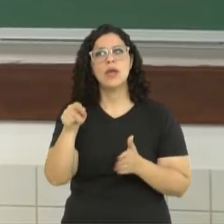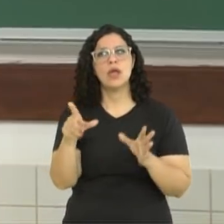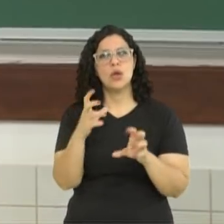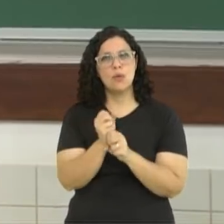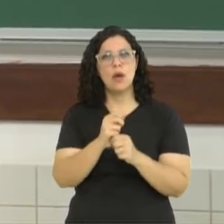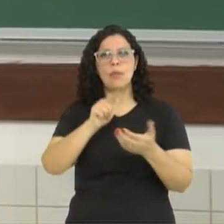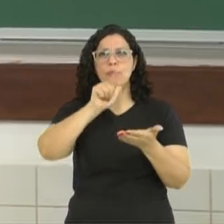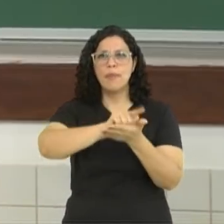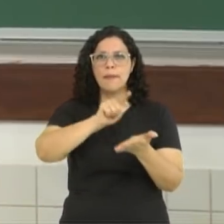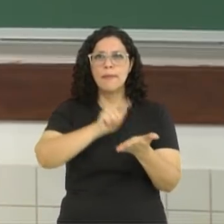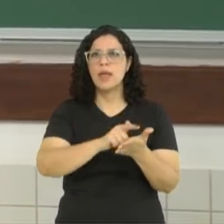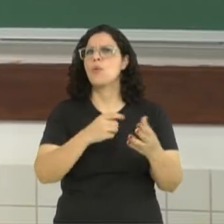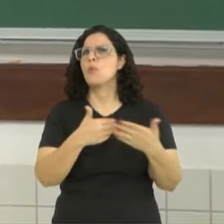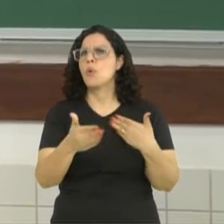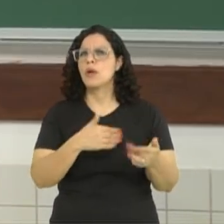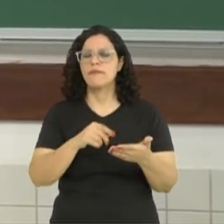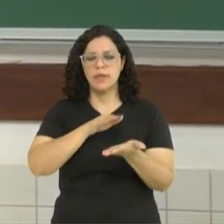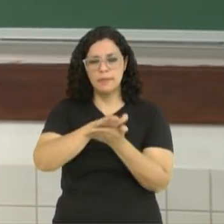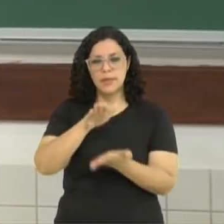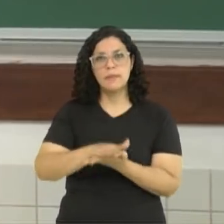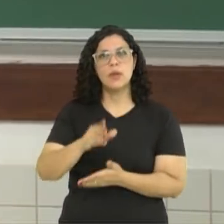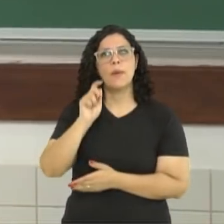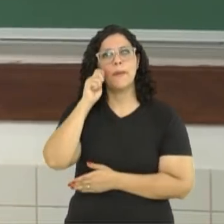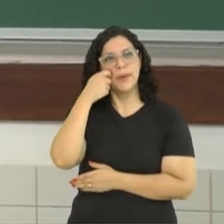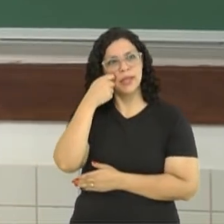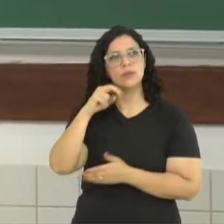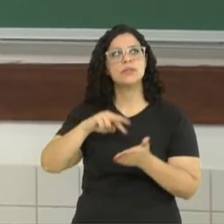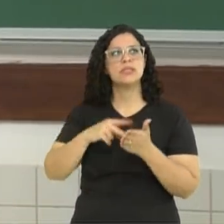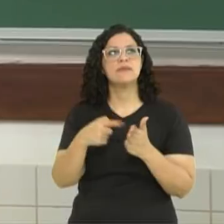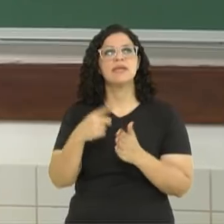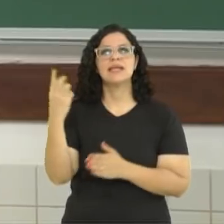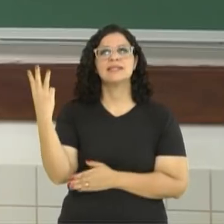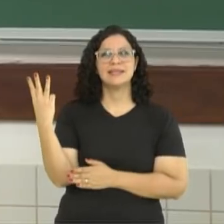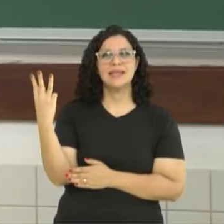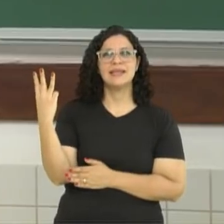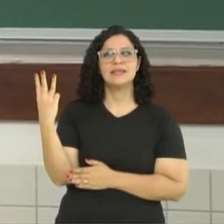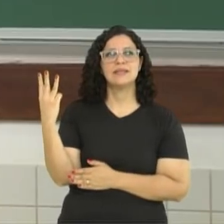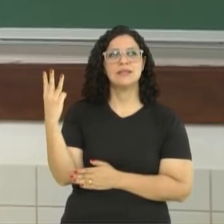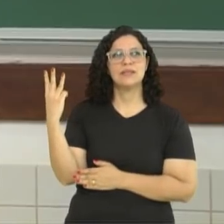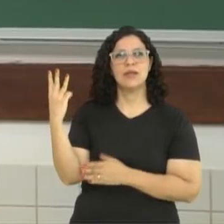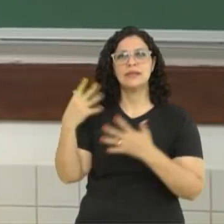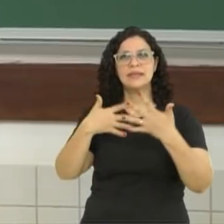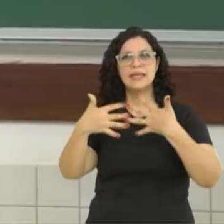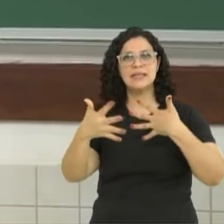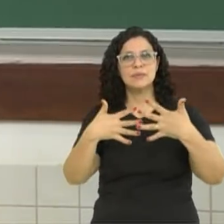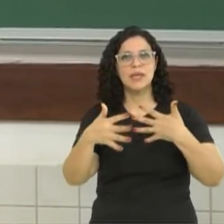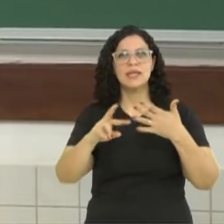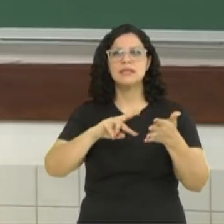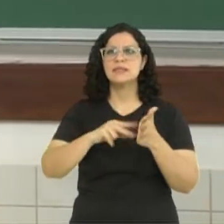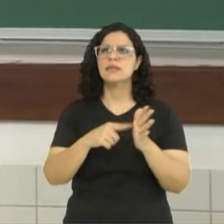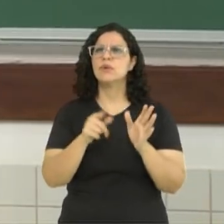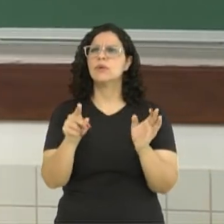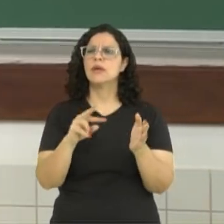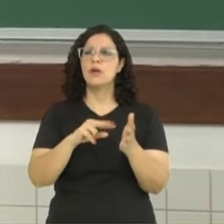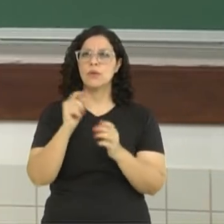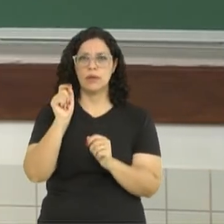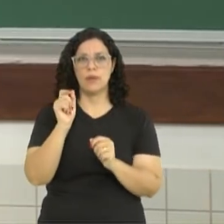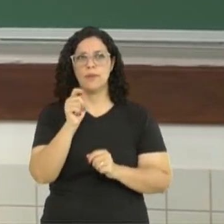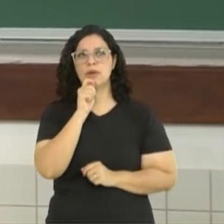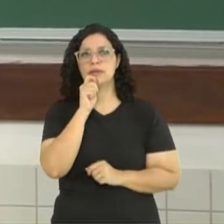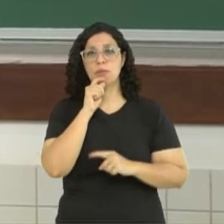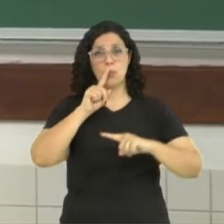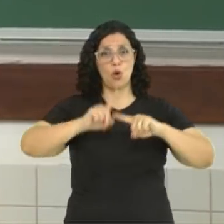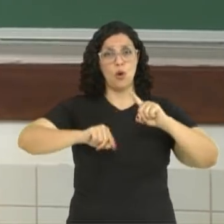folheto, um folder, qualquer coisa, você vai ver que essas cores são feitas com transparência, ou seja, eu vou fazer